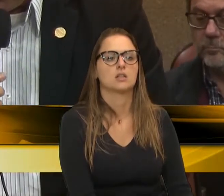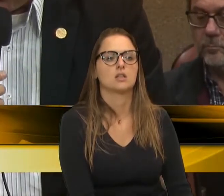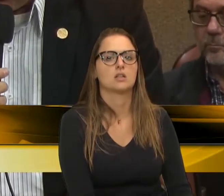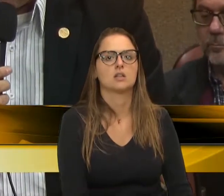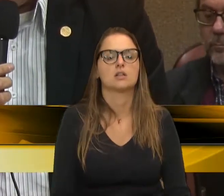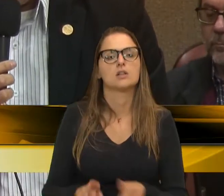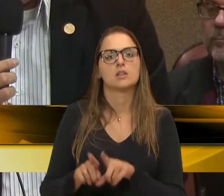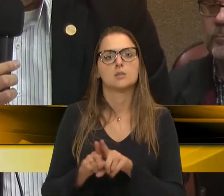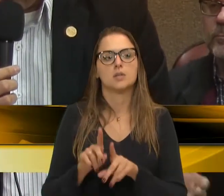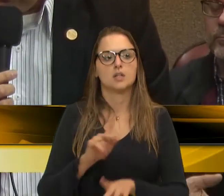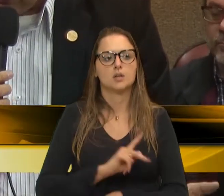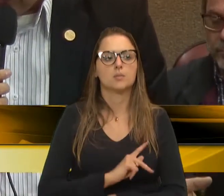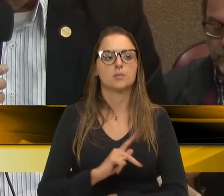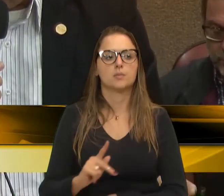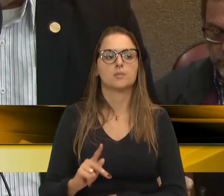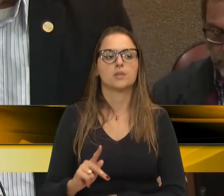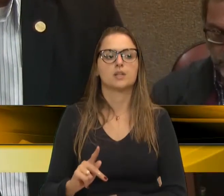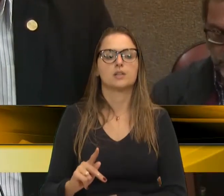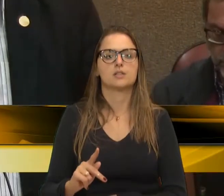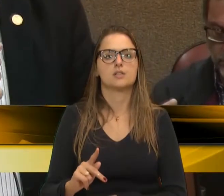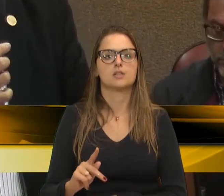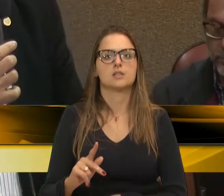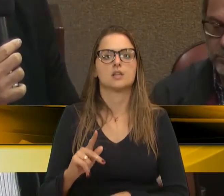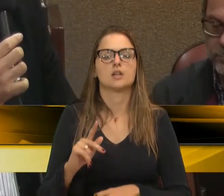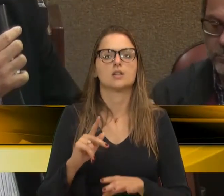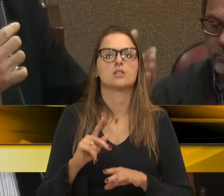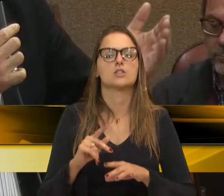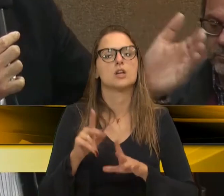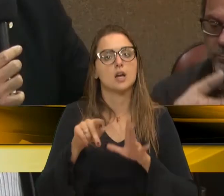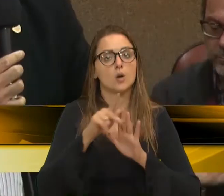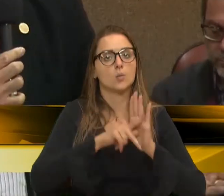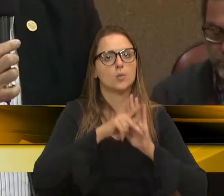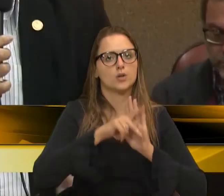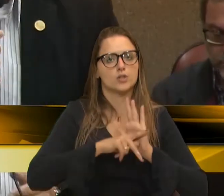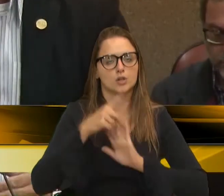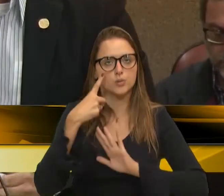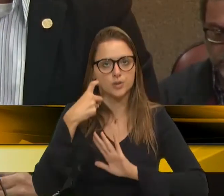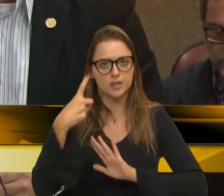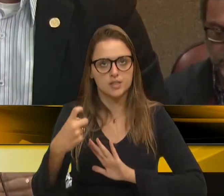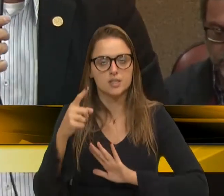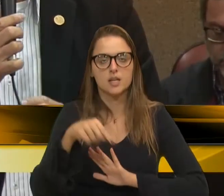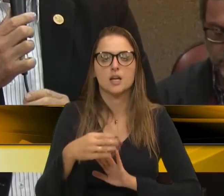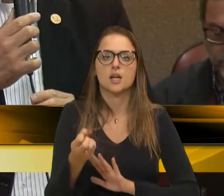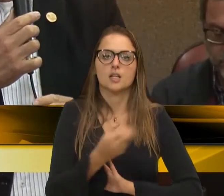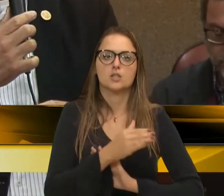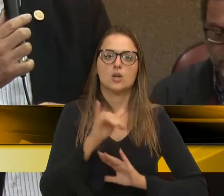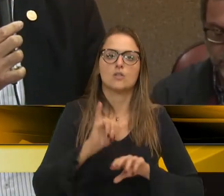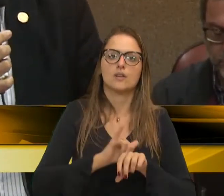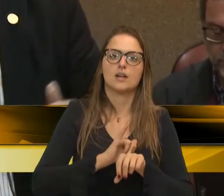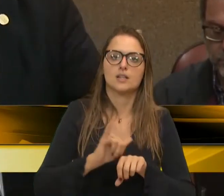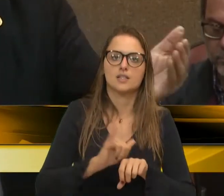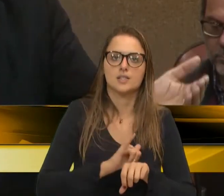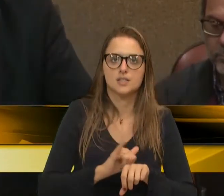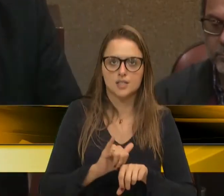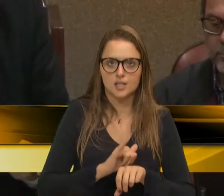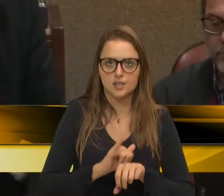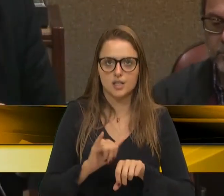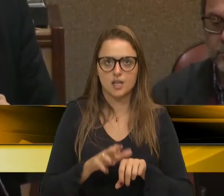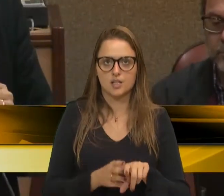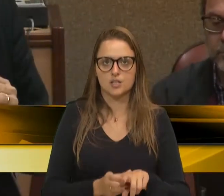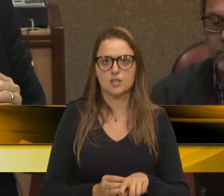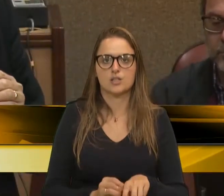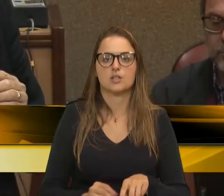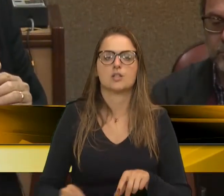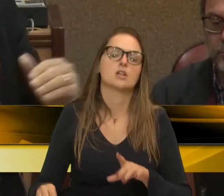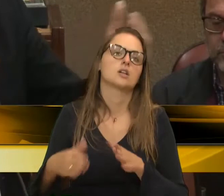Então, presidente, na verdade é um projeto interessante, uma nova ferramenta que visa solucionar e dar esse alvará